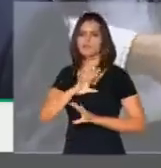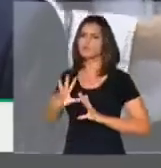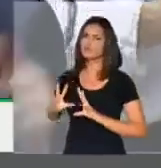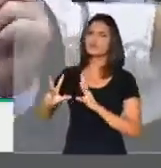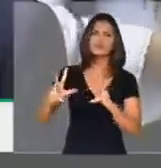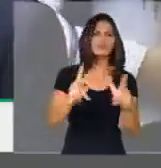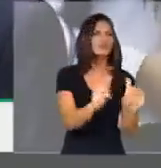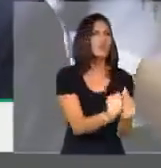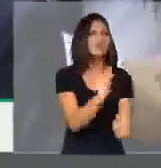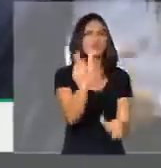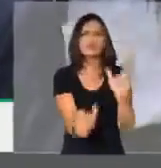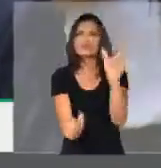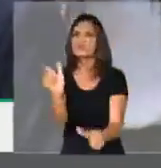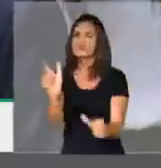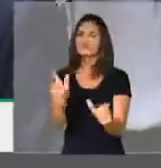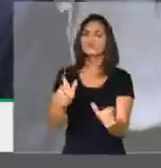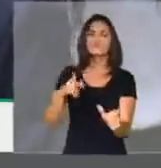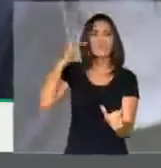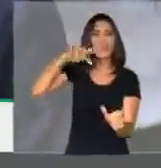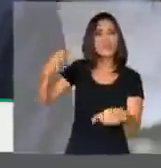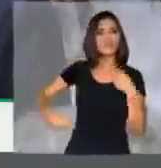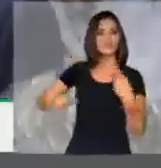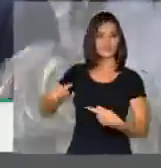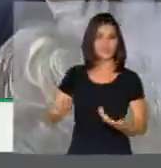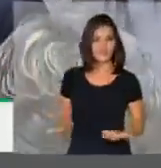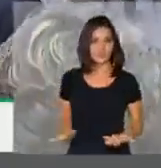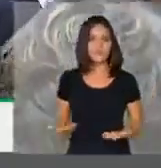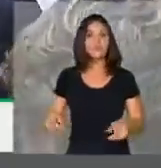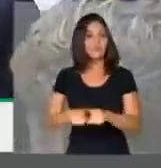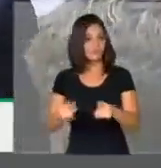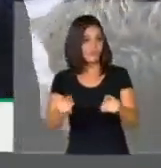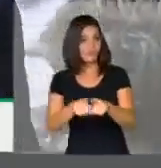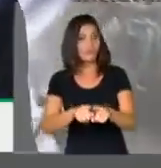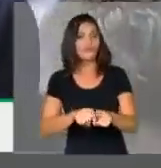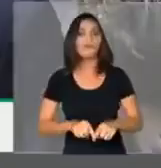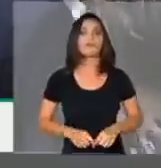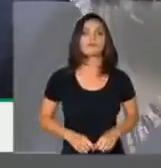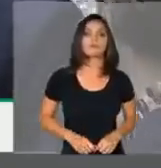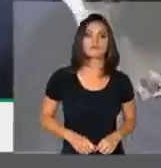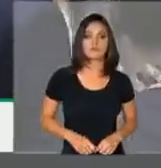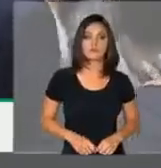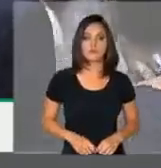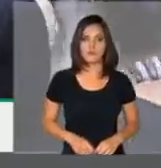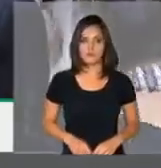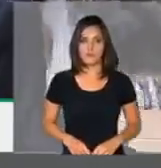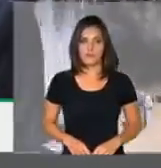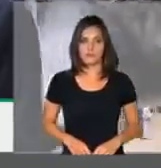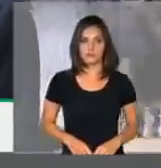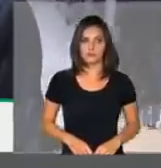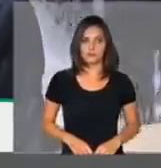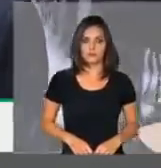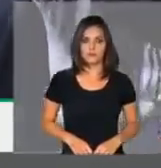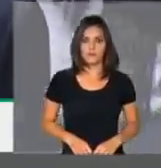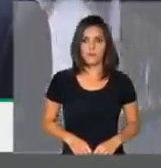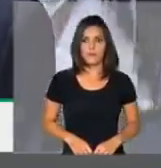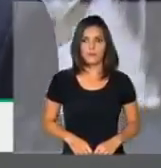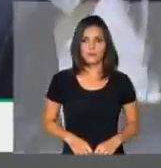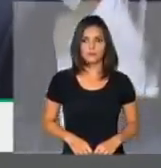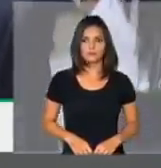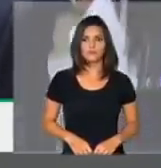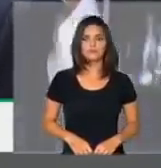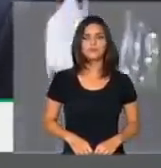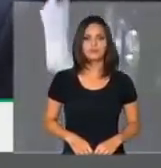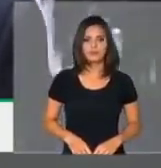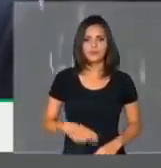políticas desta casa. E é verdade também que a proposição que chegou hoje